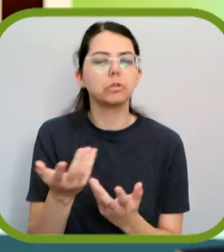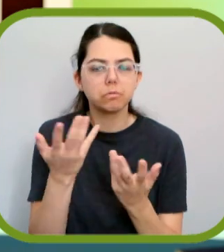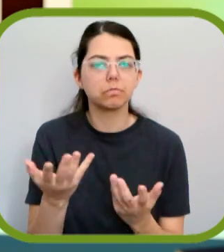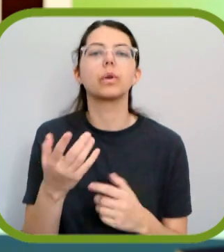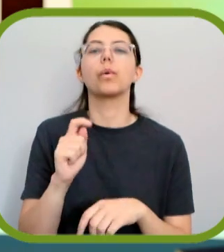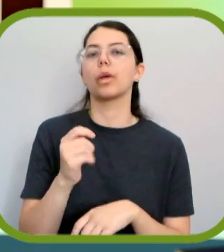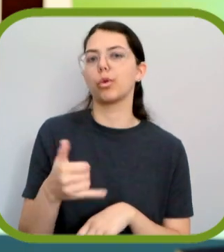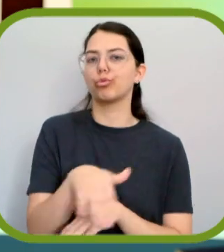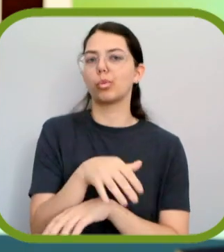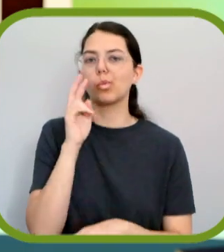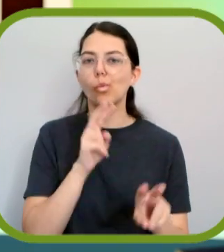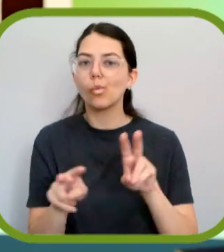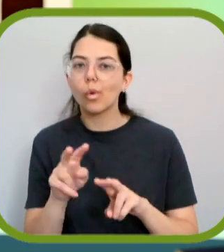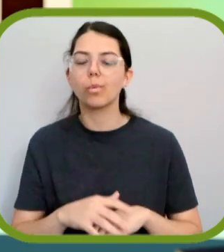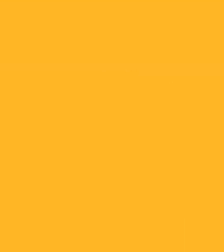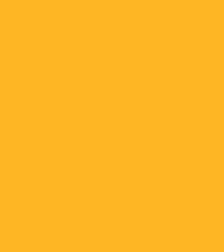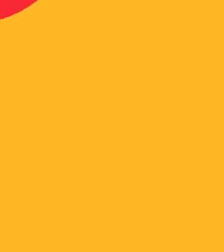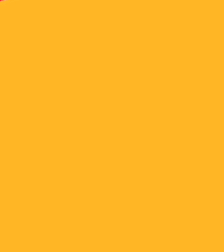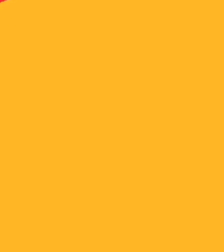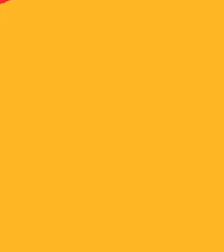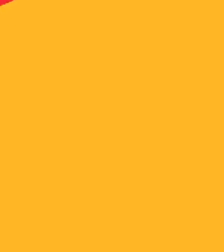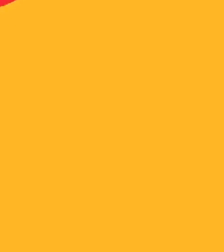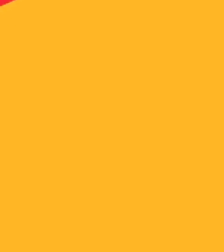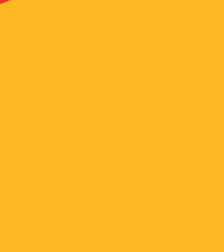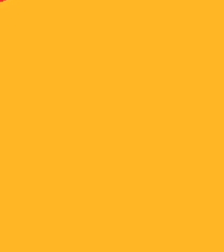estes temas? O E2 saiu à rua para descobrir.